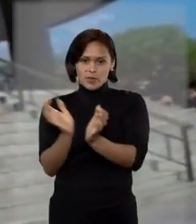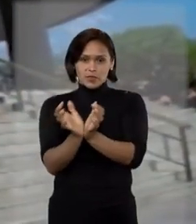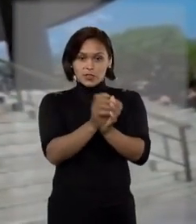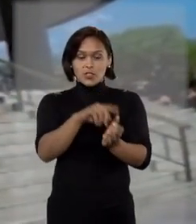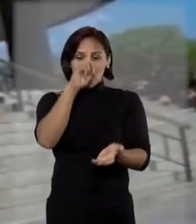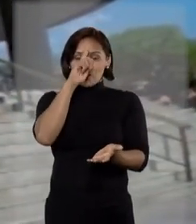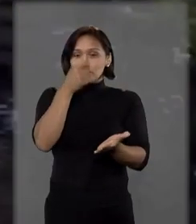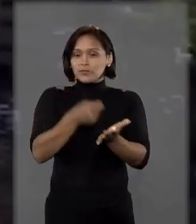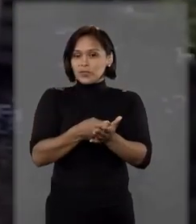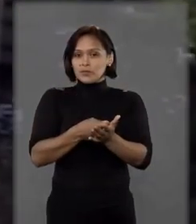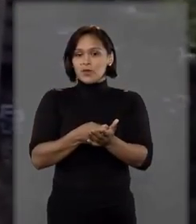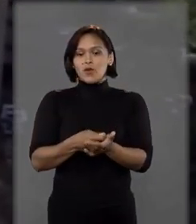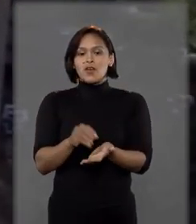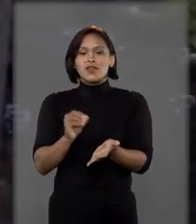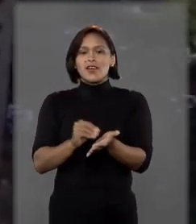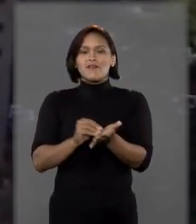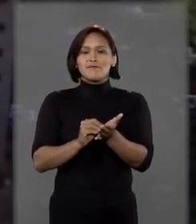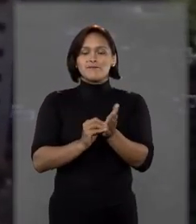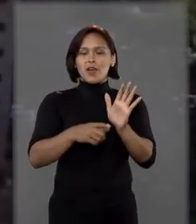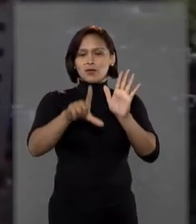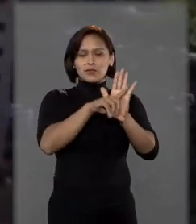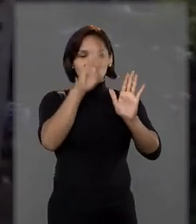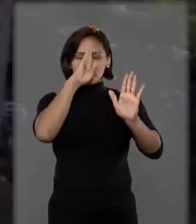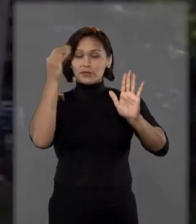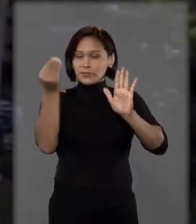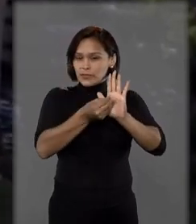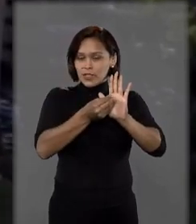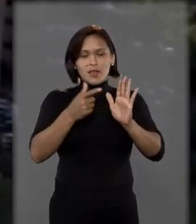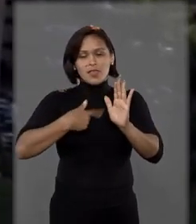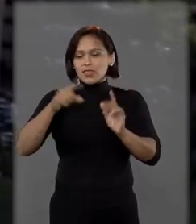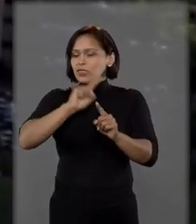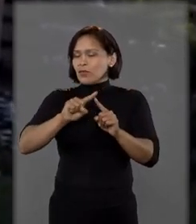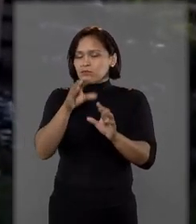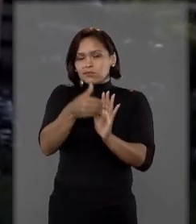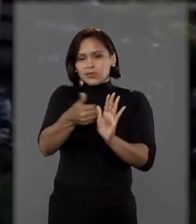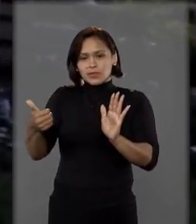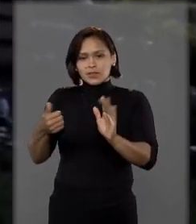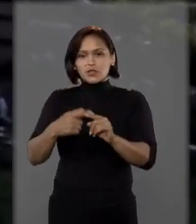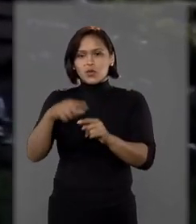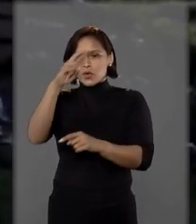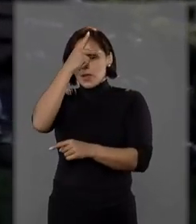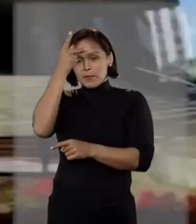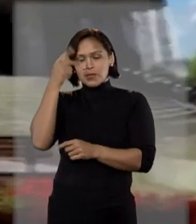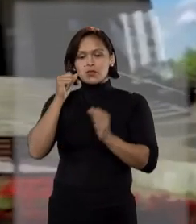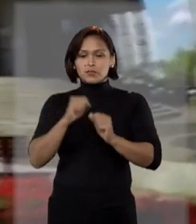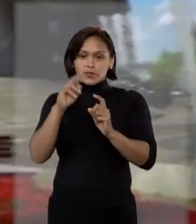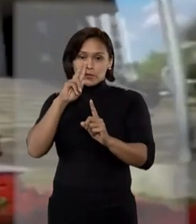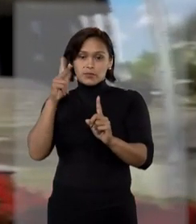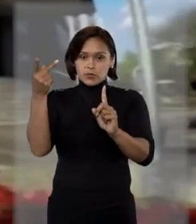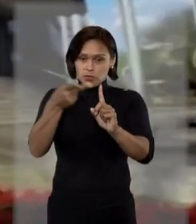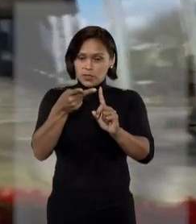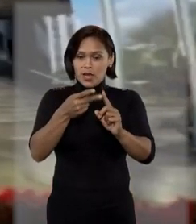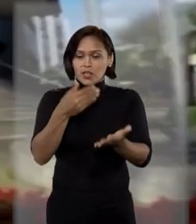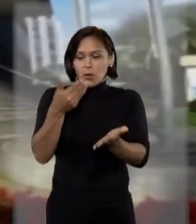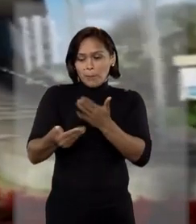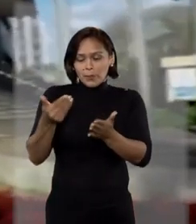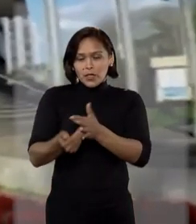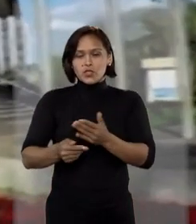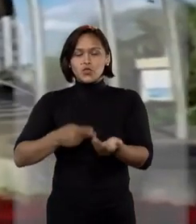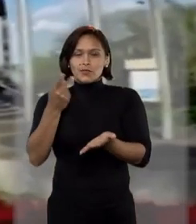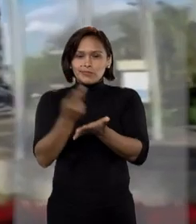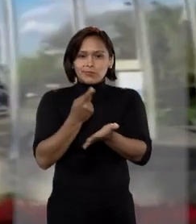da 4ª Região afirmou que a ausência de dolo não exclui a responsabilidade do condenado e determinou o ressarcimento do prejuízo causado